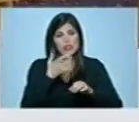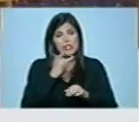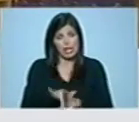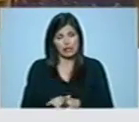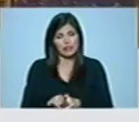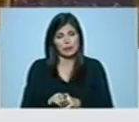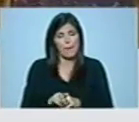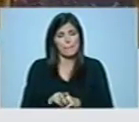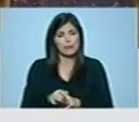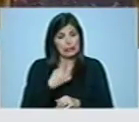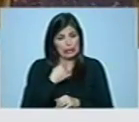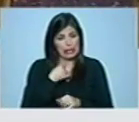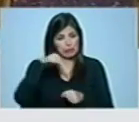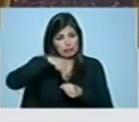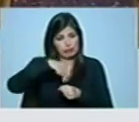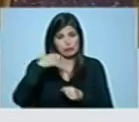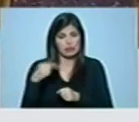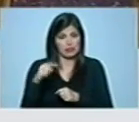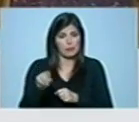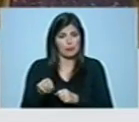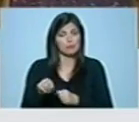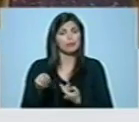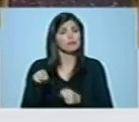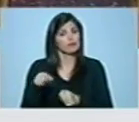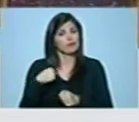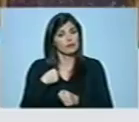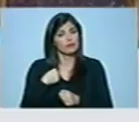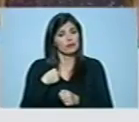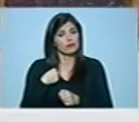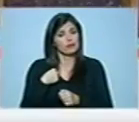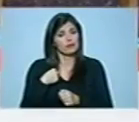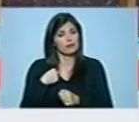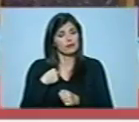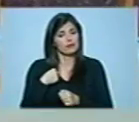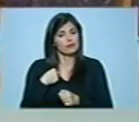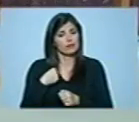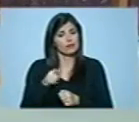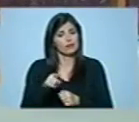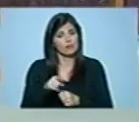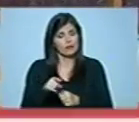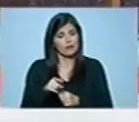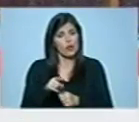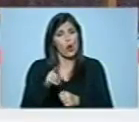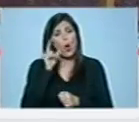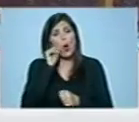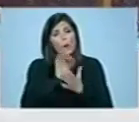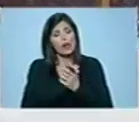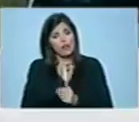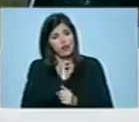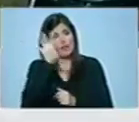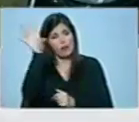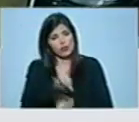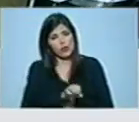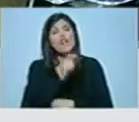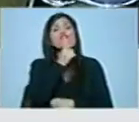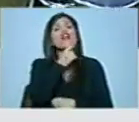sangue. Sim. Com carne e sangue. Uhum. Que eu, pronto, é particularmente o meu marido é que os vai buscar. O meu marido é Felgueiras. E vai